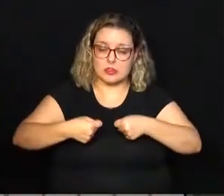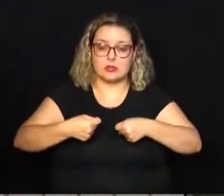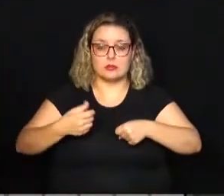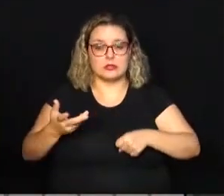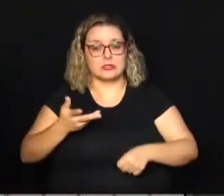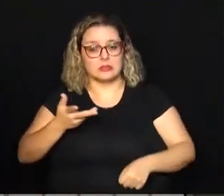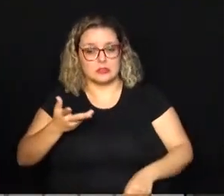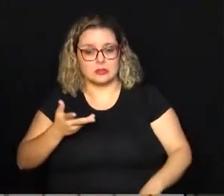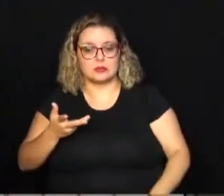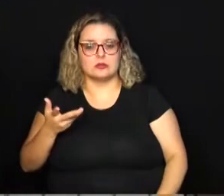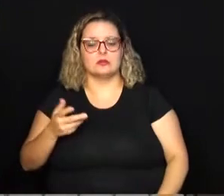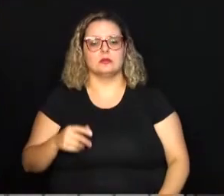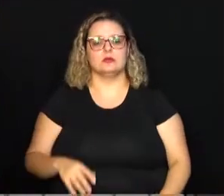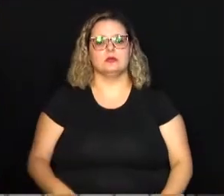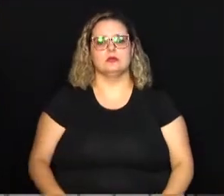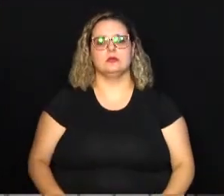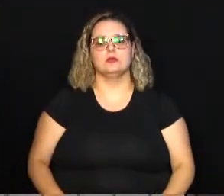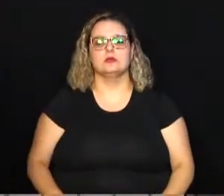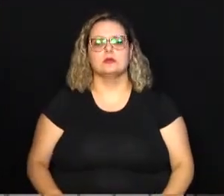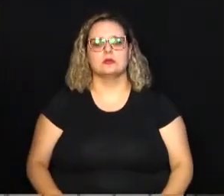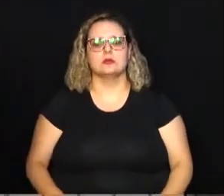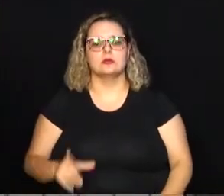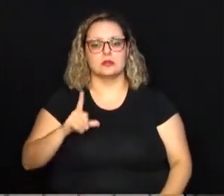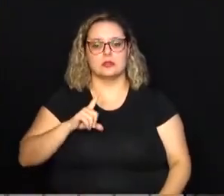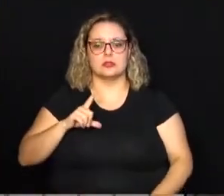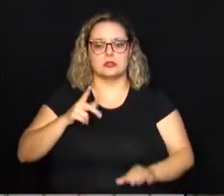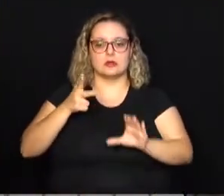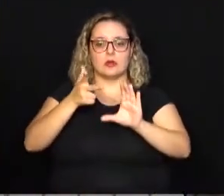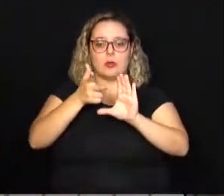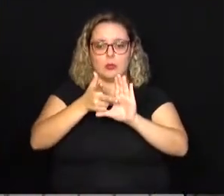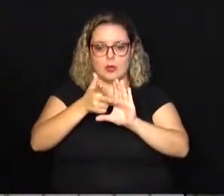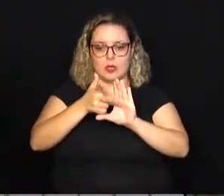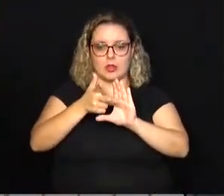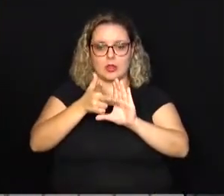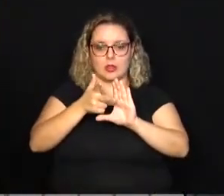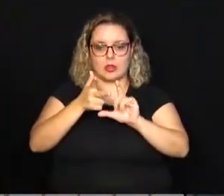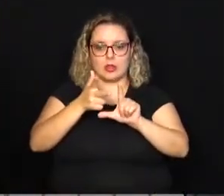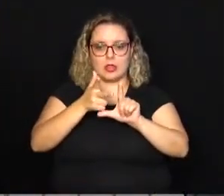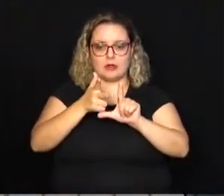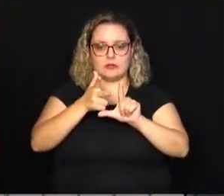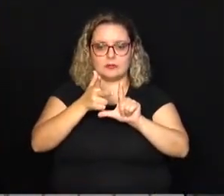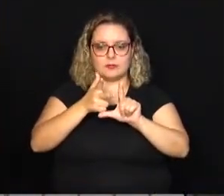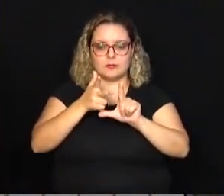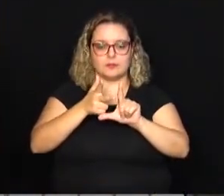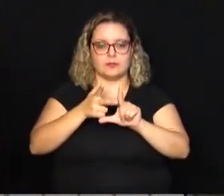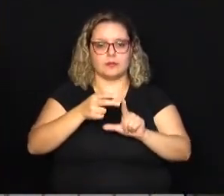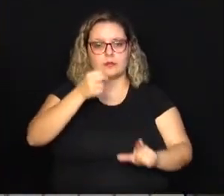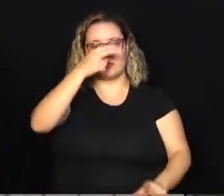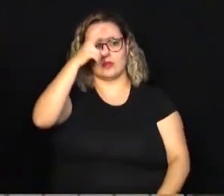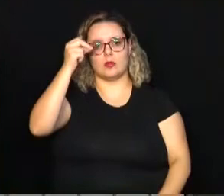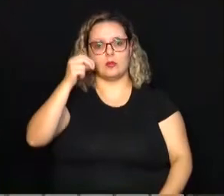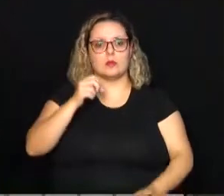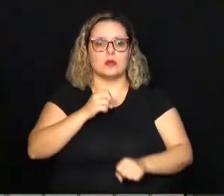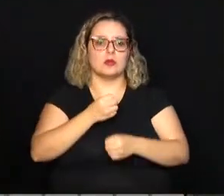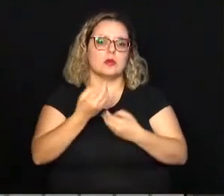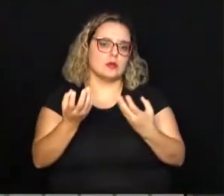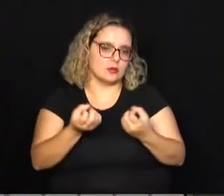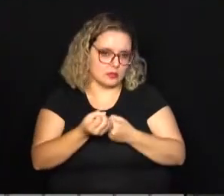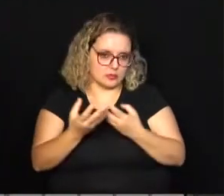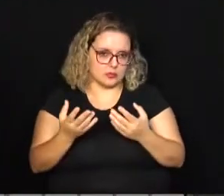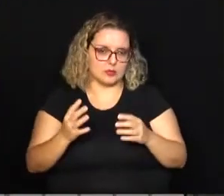correria, já teve aí também uma live, né, com o prefeito, passando as informações e todas